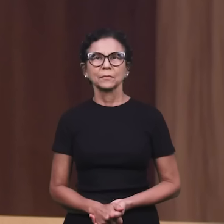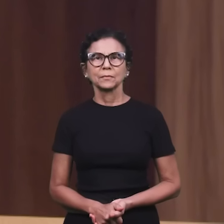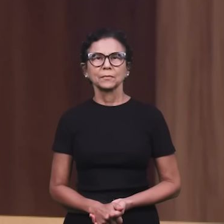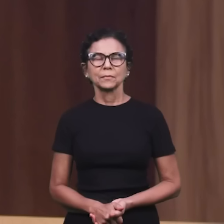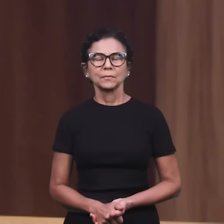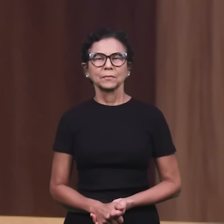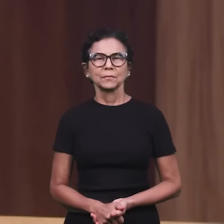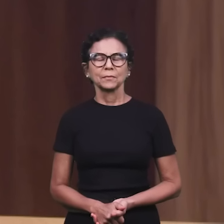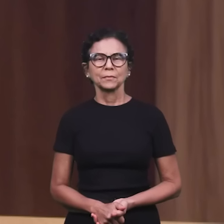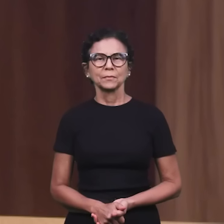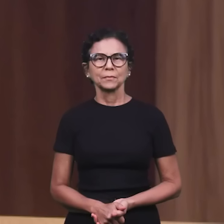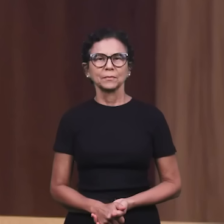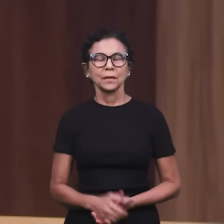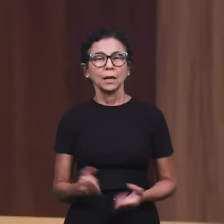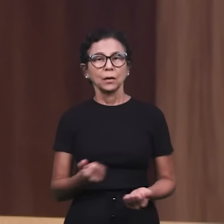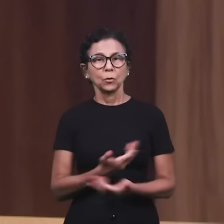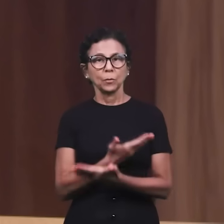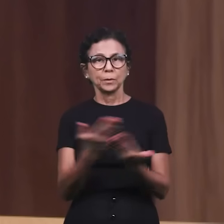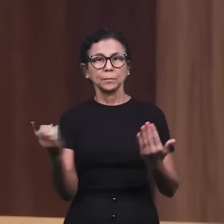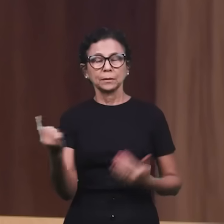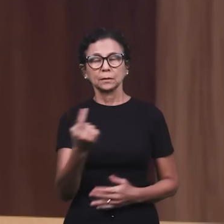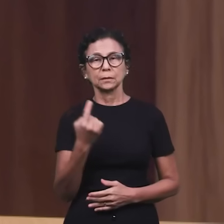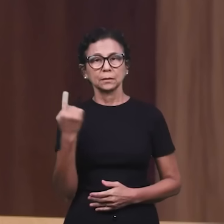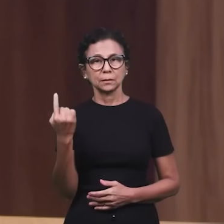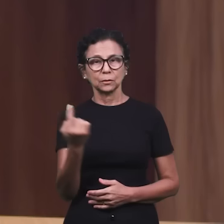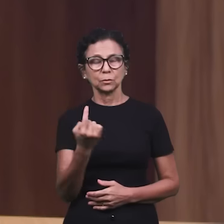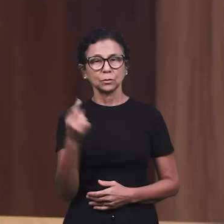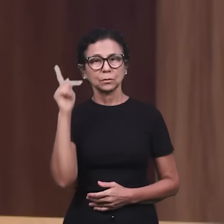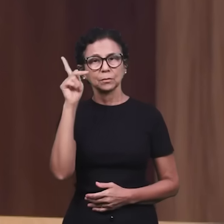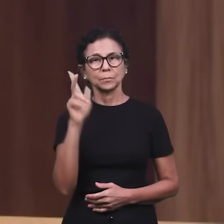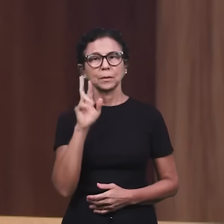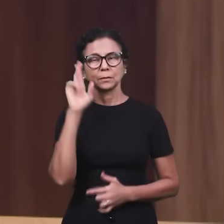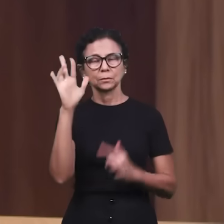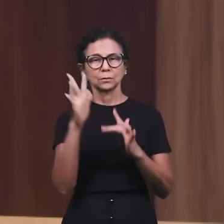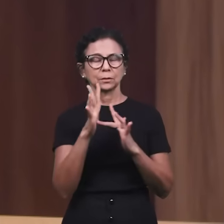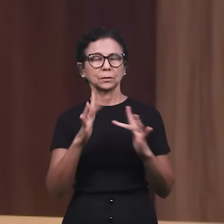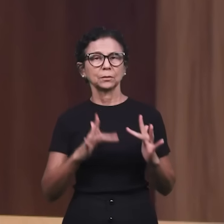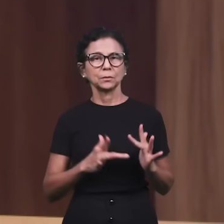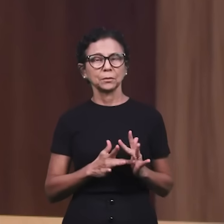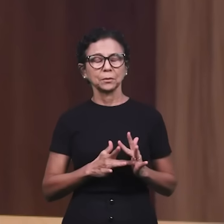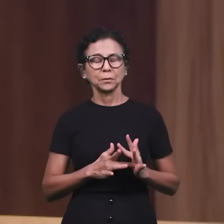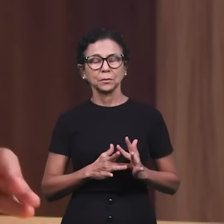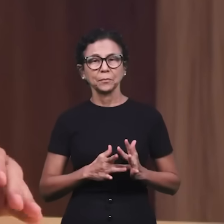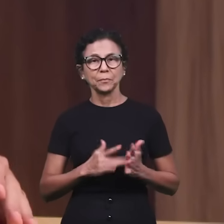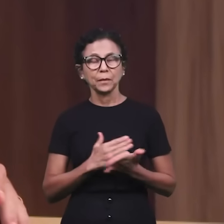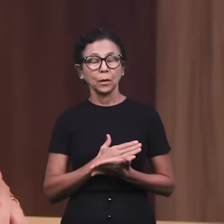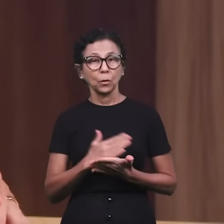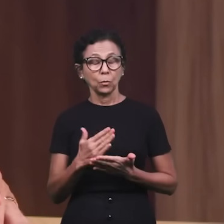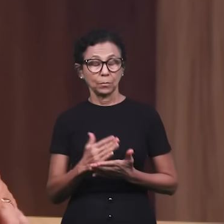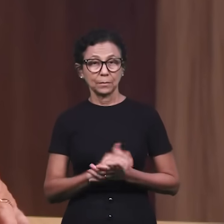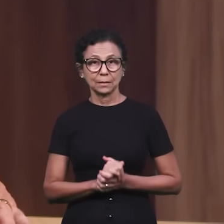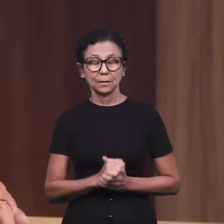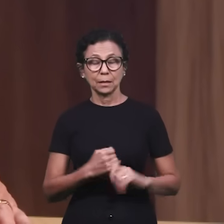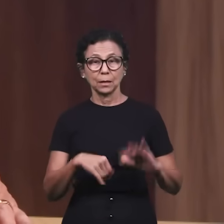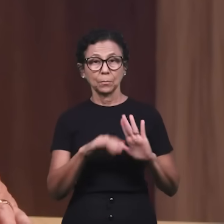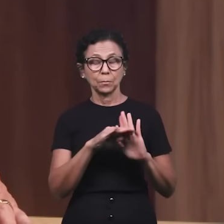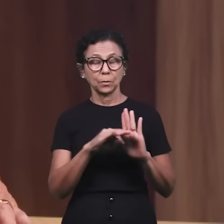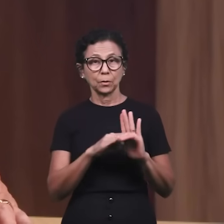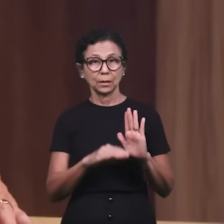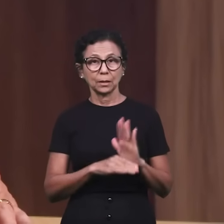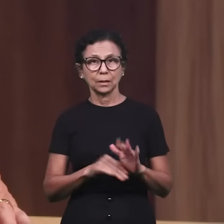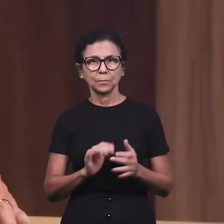Nós saudamos a todos que estão conosco, com a paz do Senhor. Nós estamos dando início a mais um